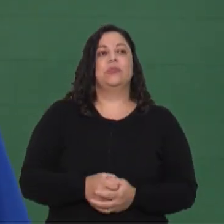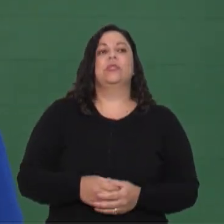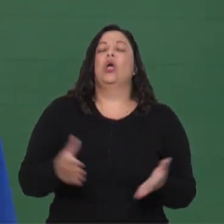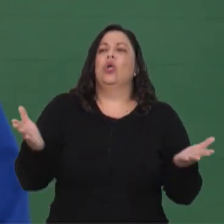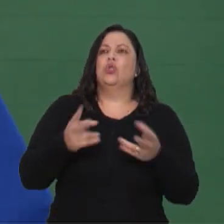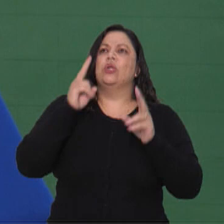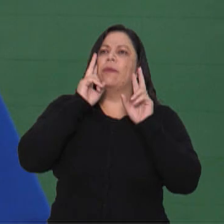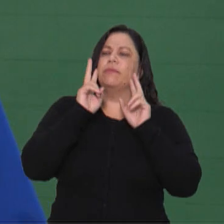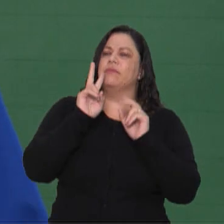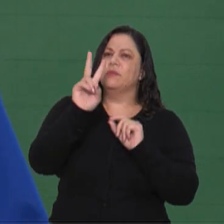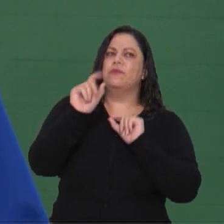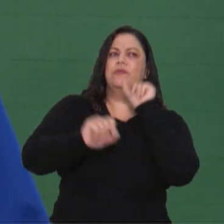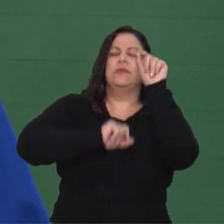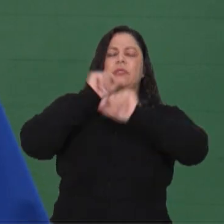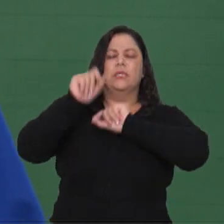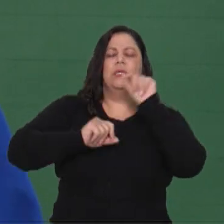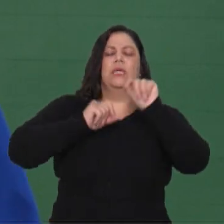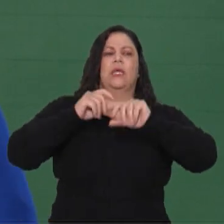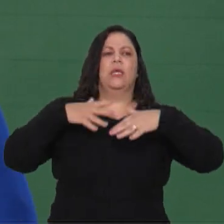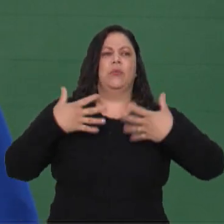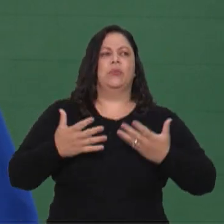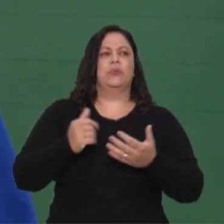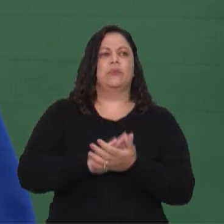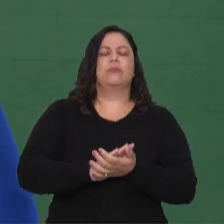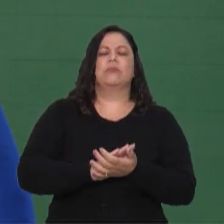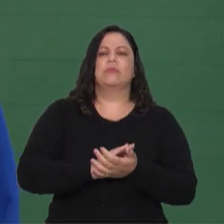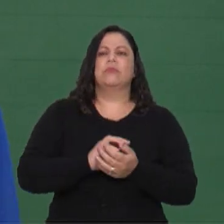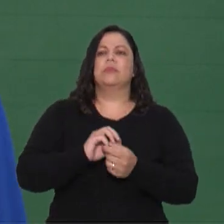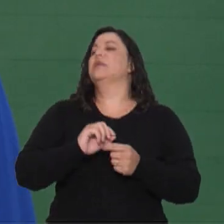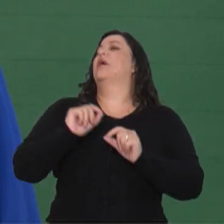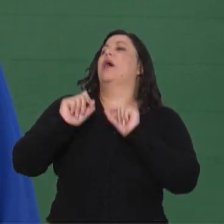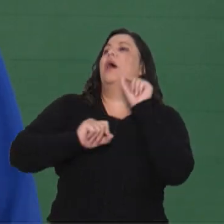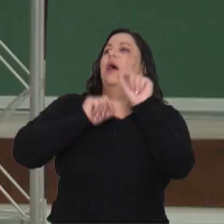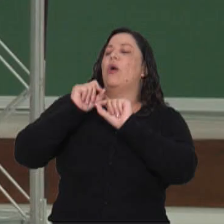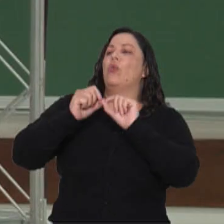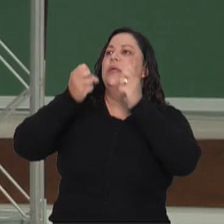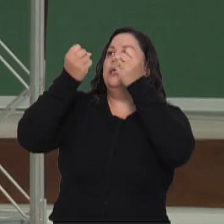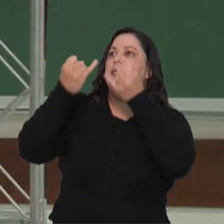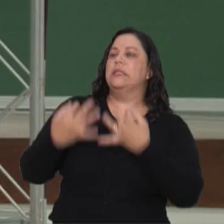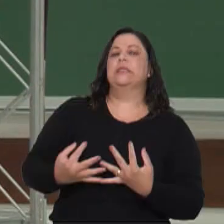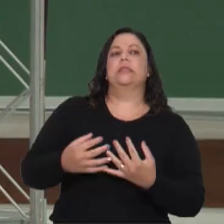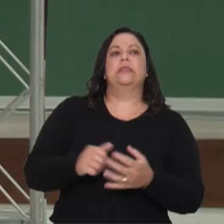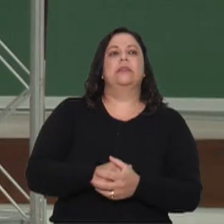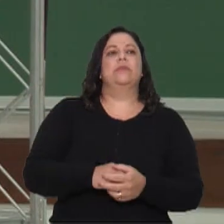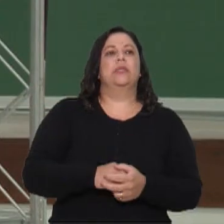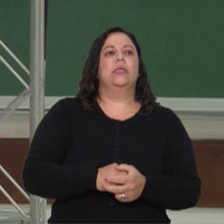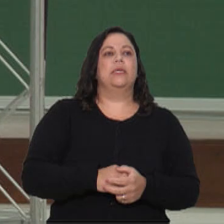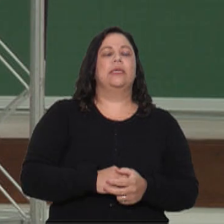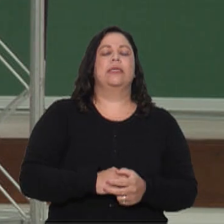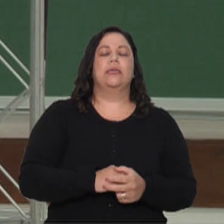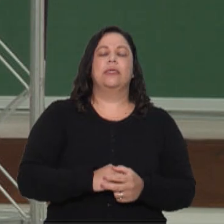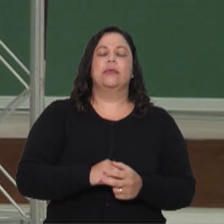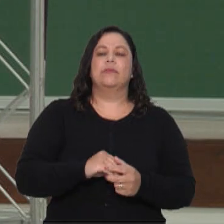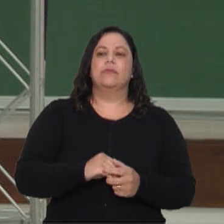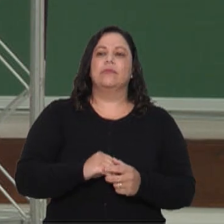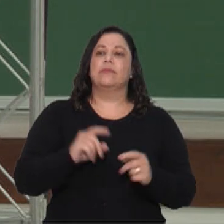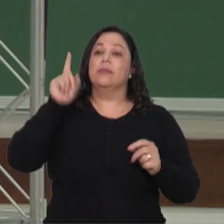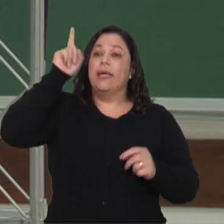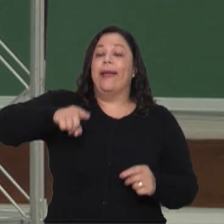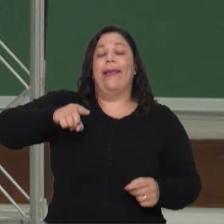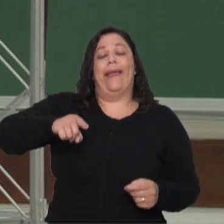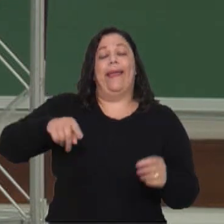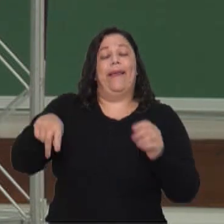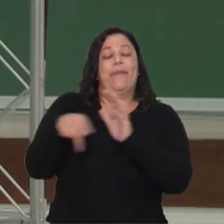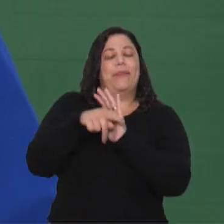vimos, a interpretação que Hegel faz de Heráclito é para